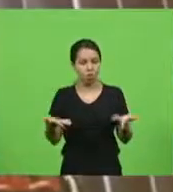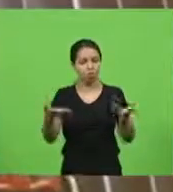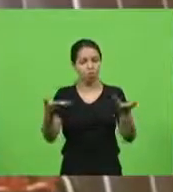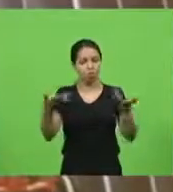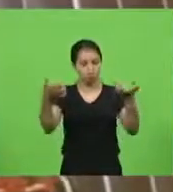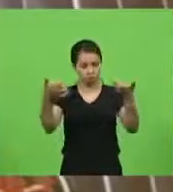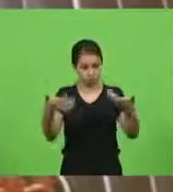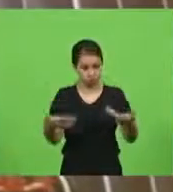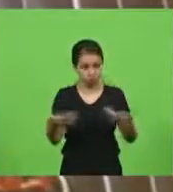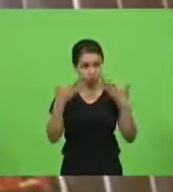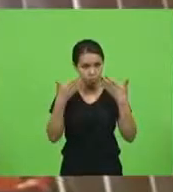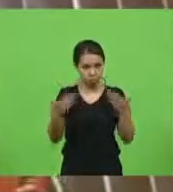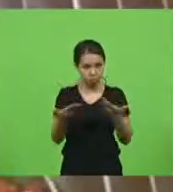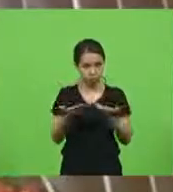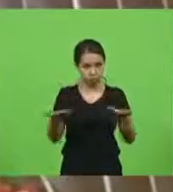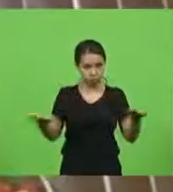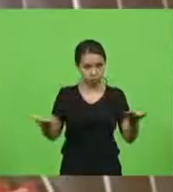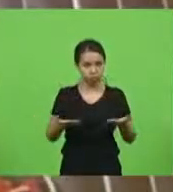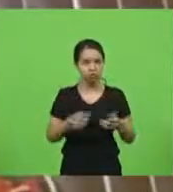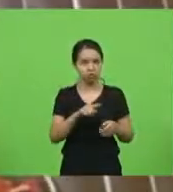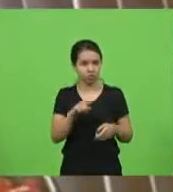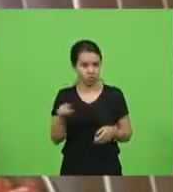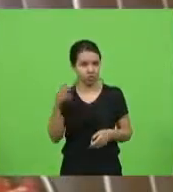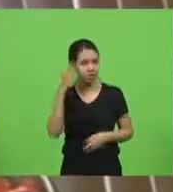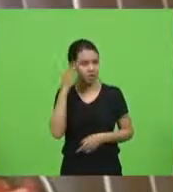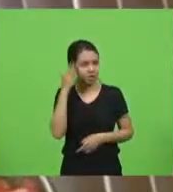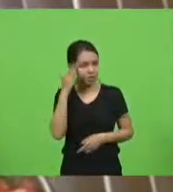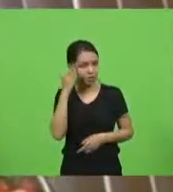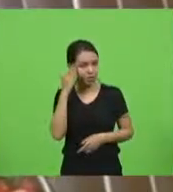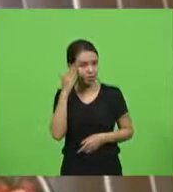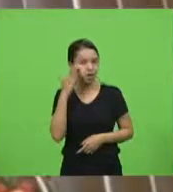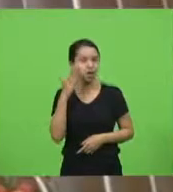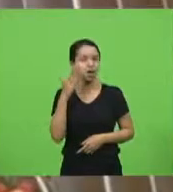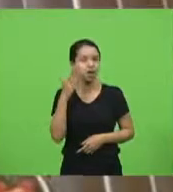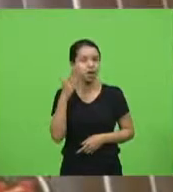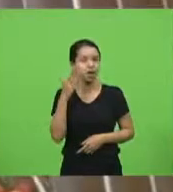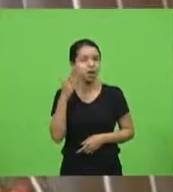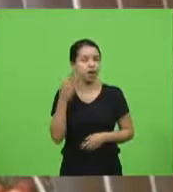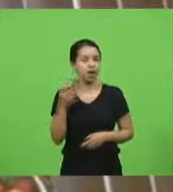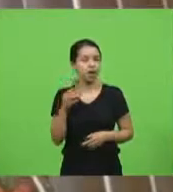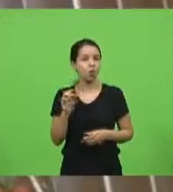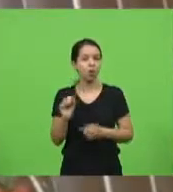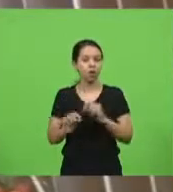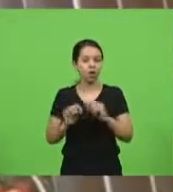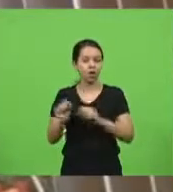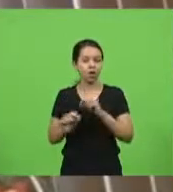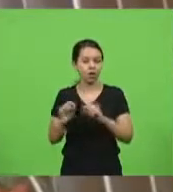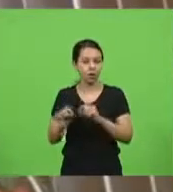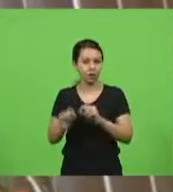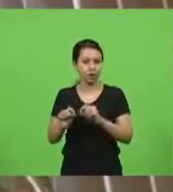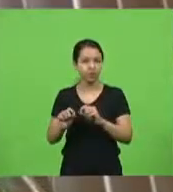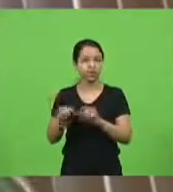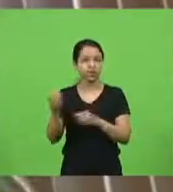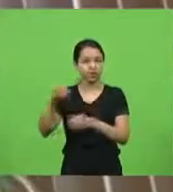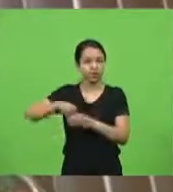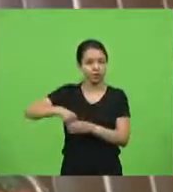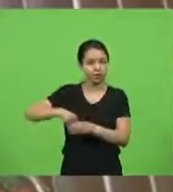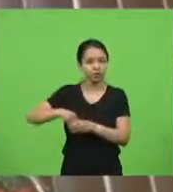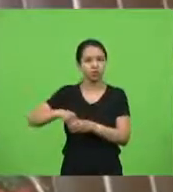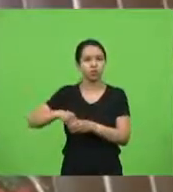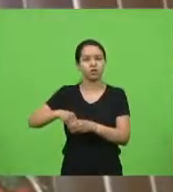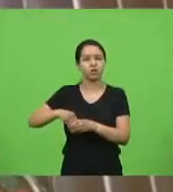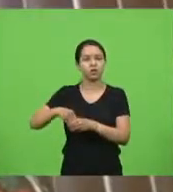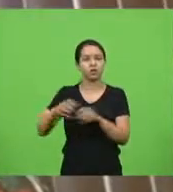senhores possam ter ciência daquilo que foi feito na segurança pública nesses